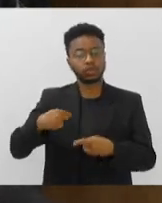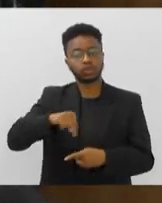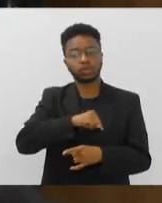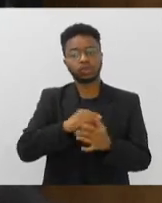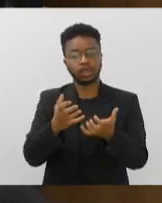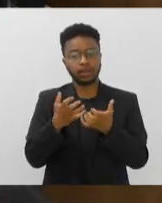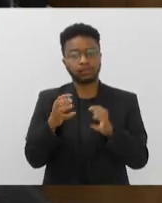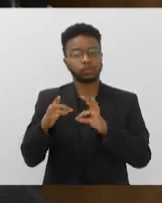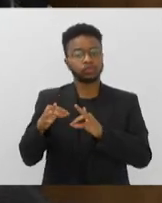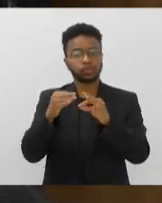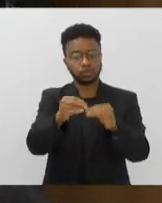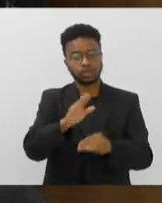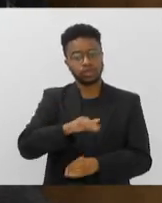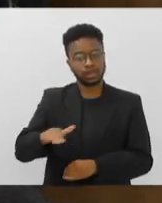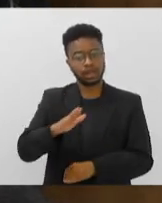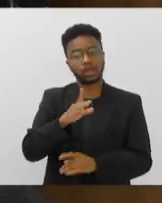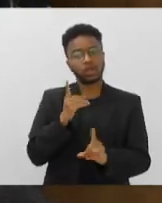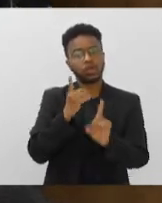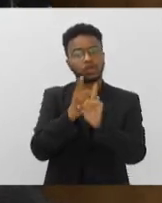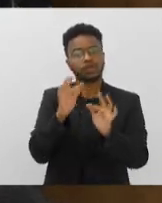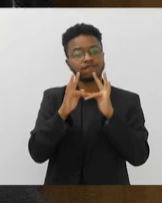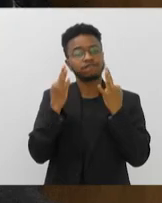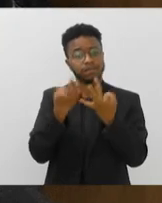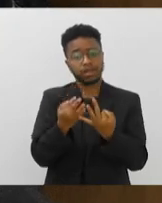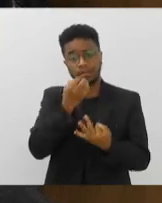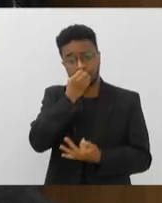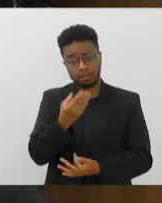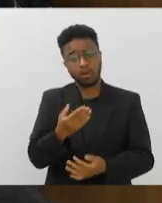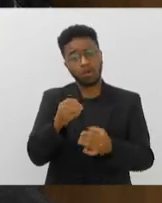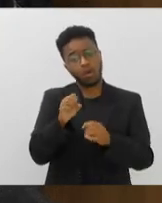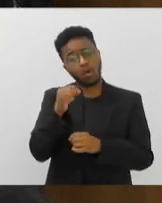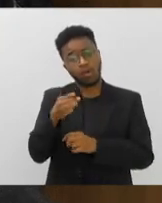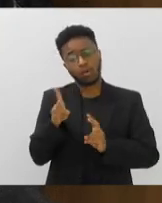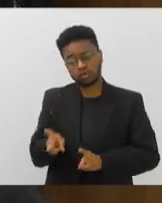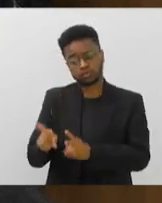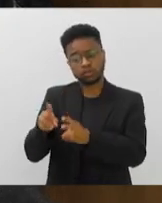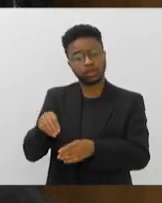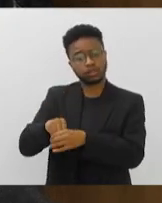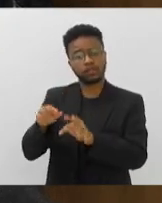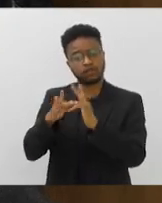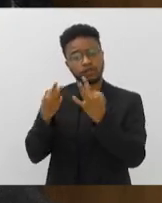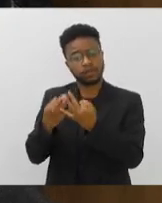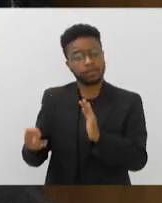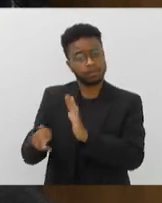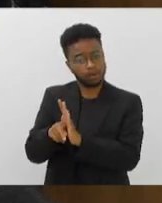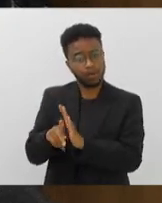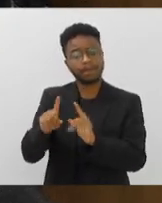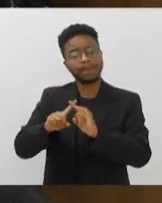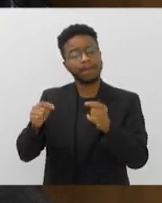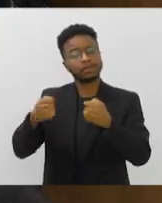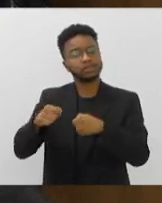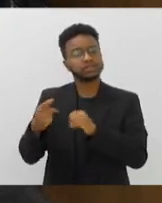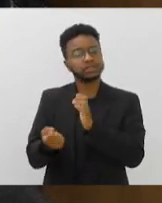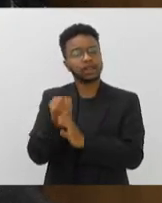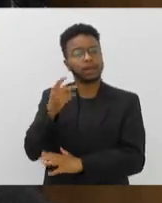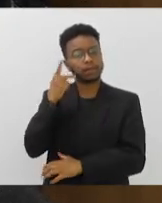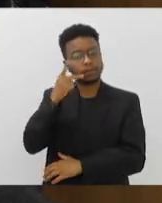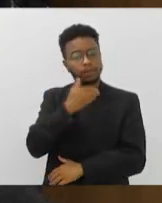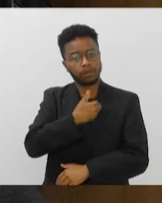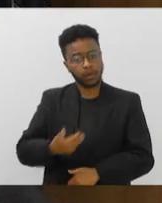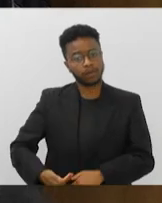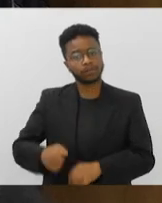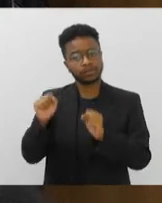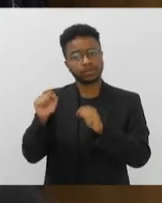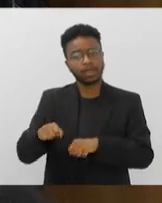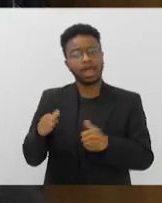encontrem famílias e famílias funcionais ou que sejam mantidas nessas famílias que políticas públicas sejam efetivas para que essas famílias recebam